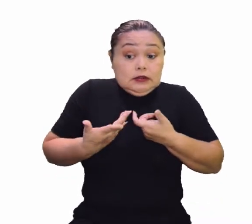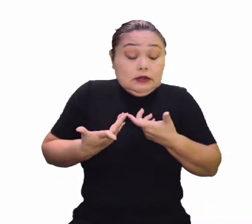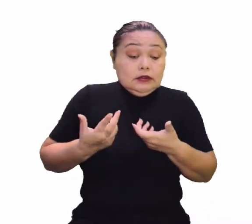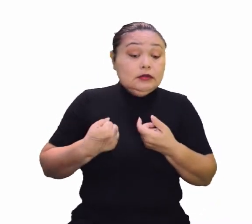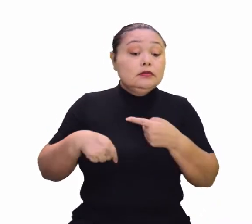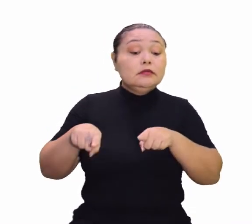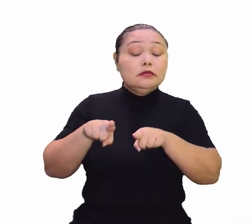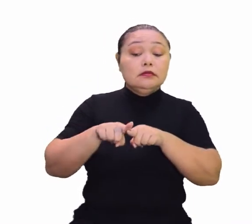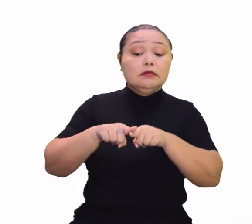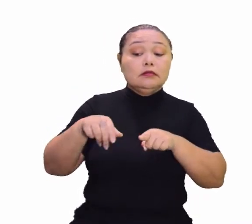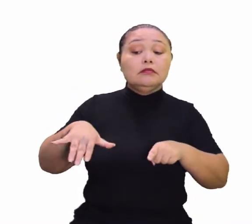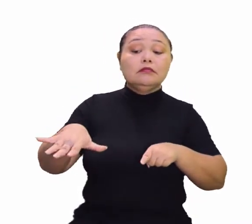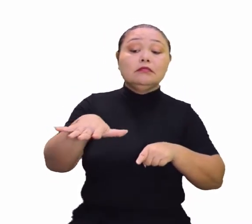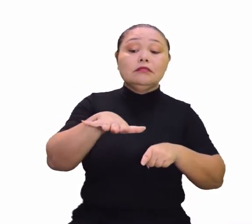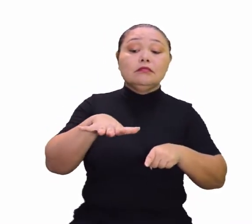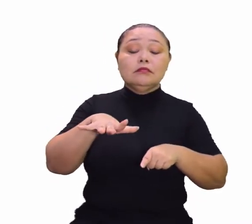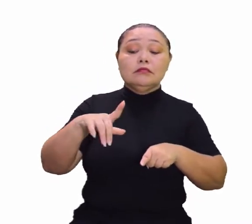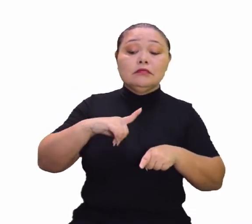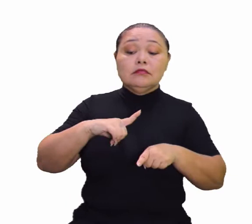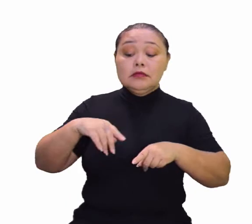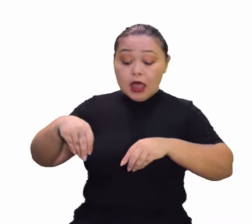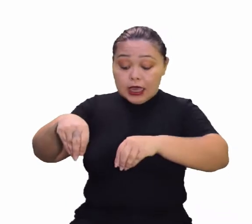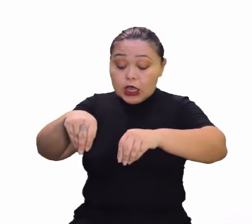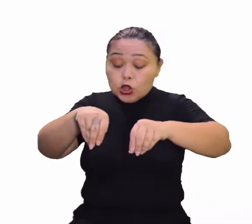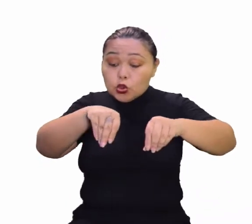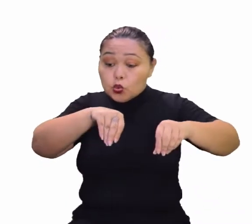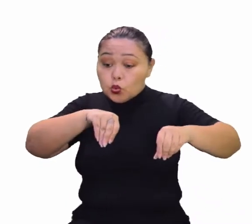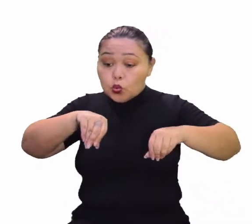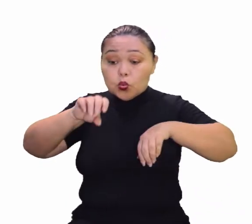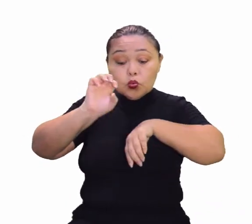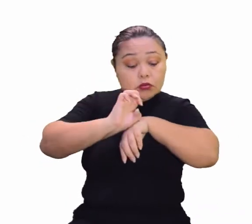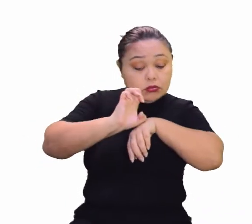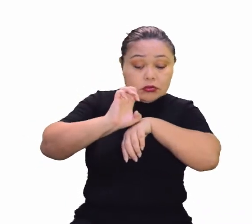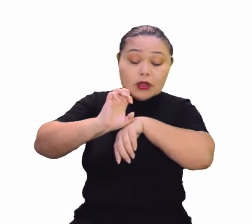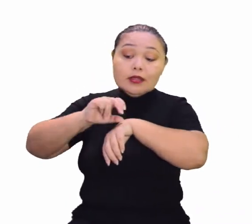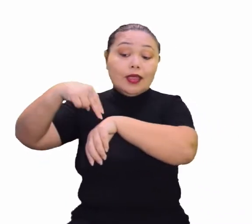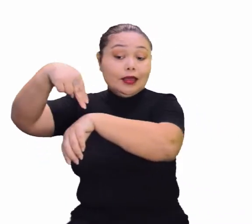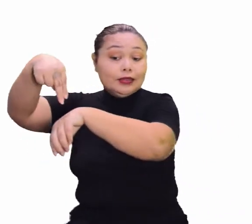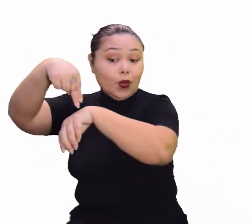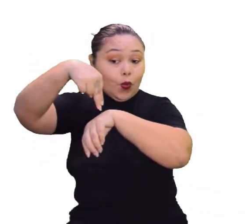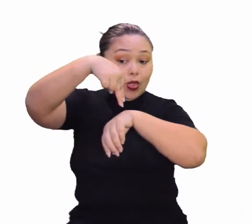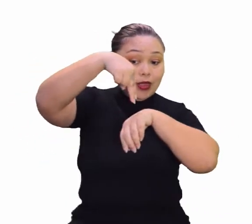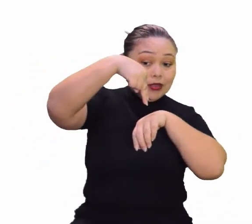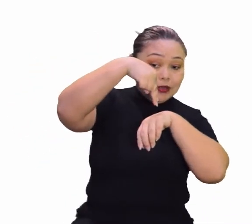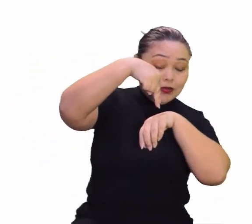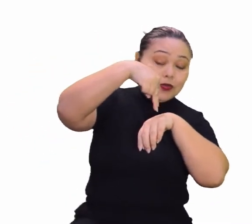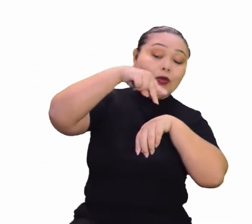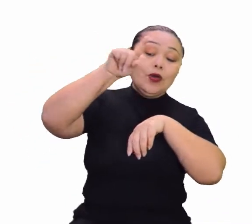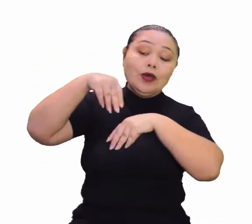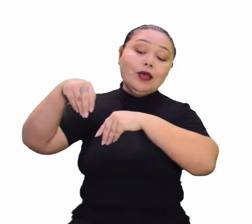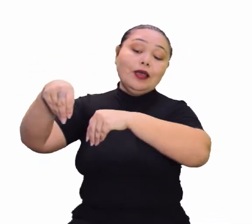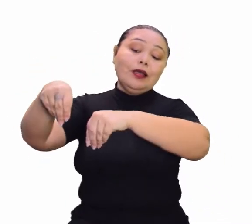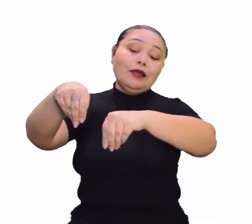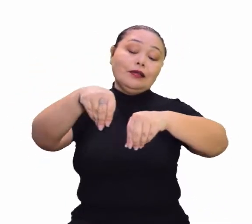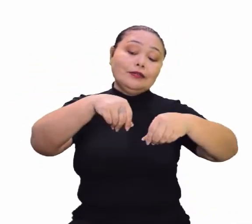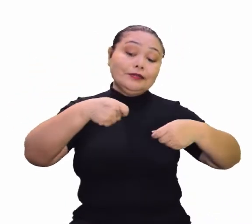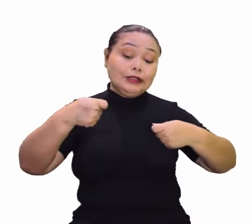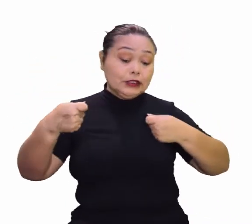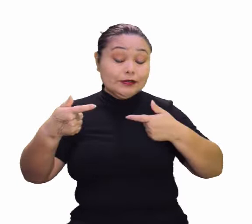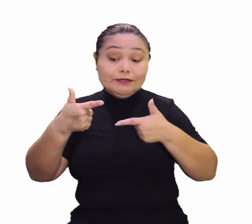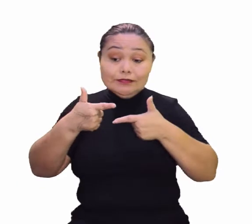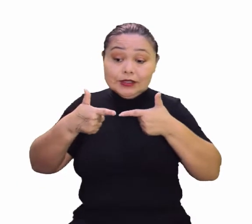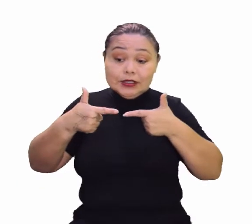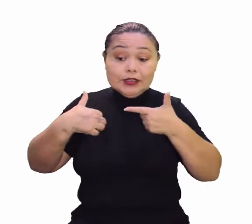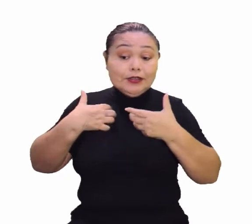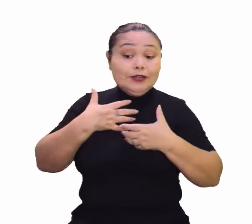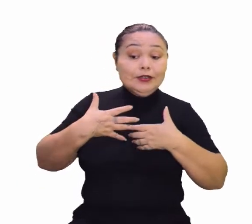específico, em se tratando de território entre estados, nações, é um território litigioso. Muito